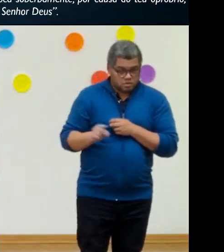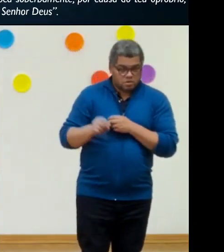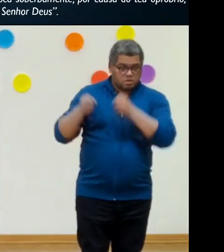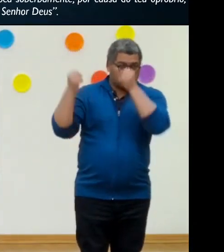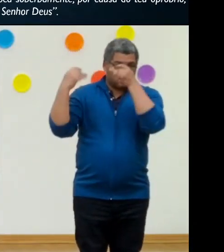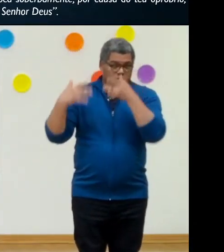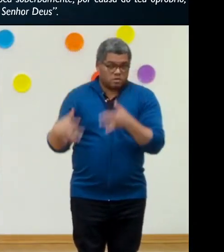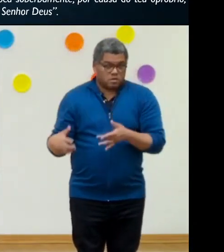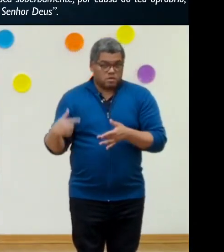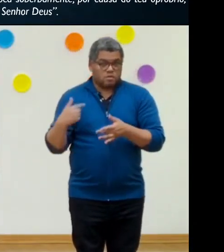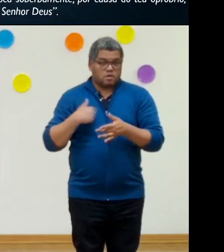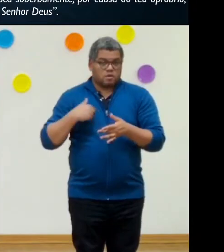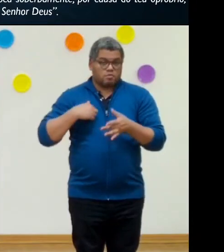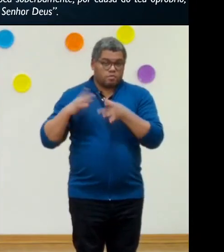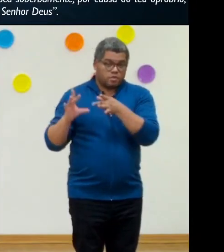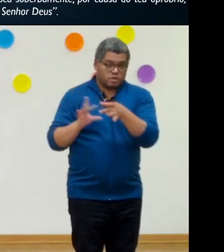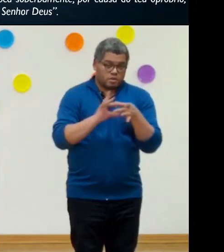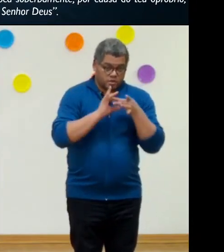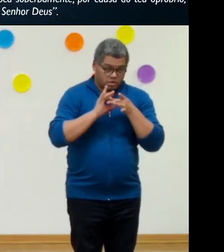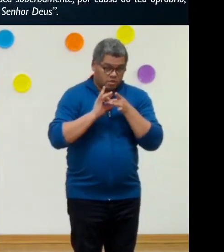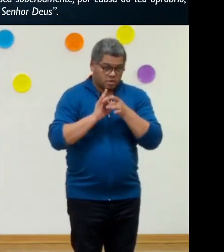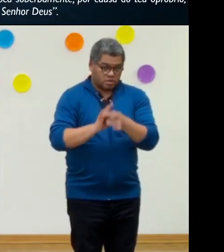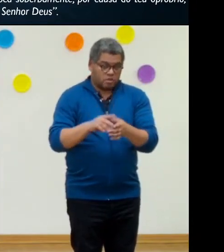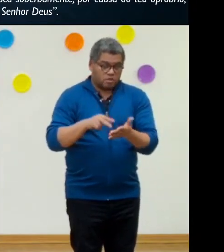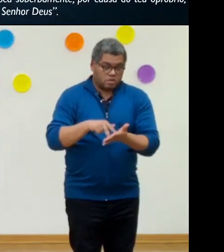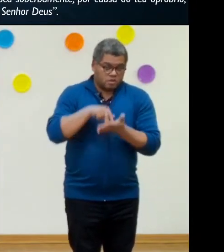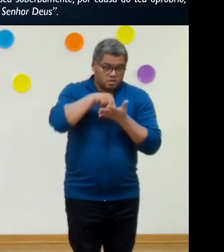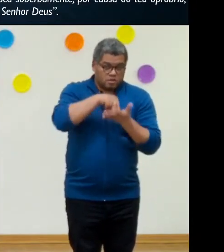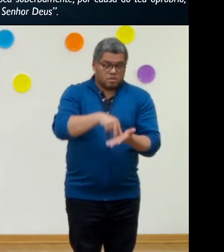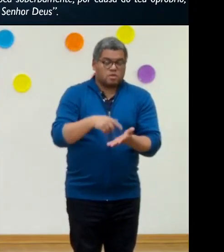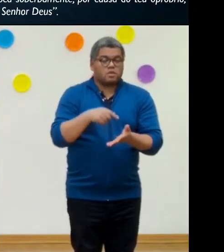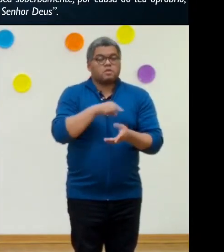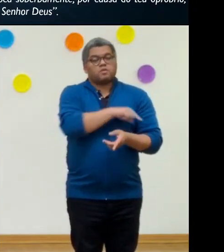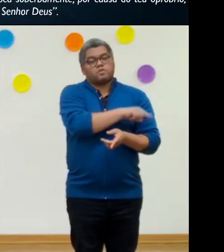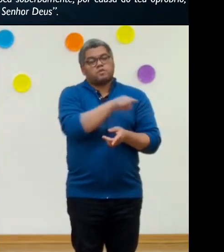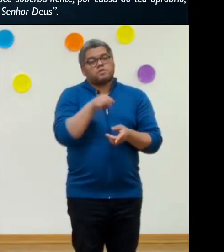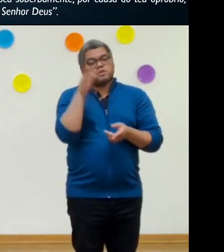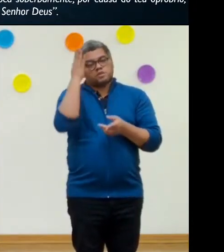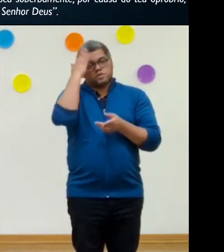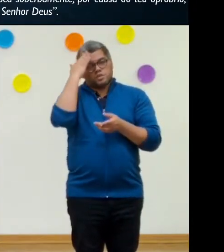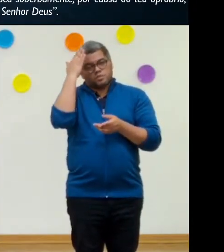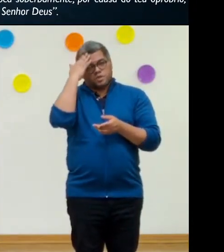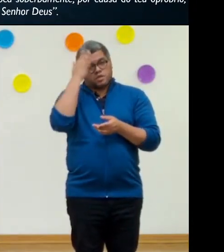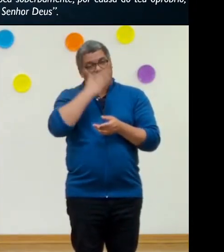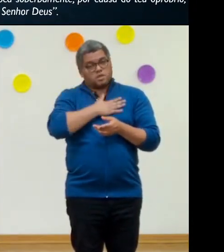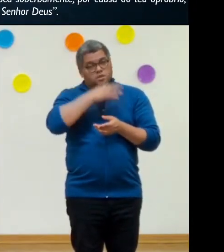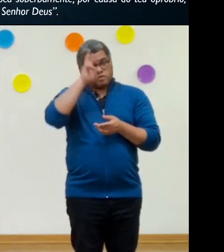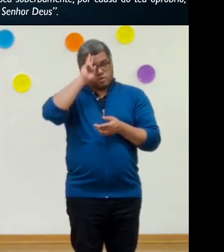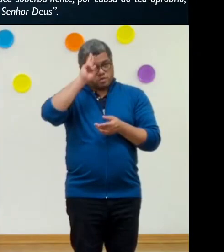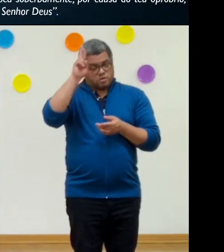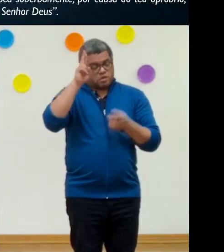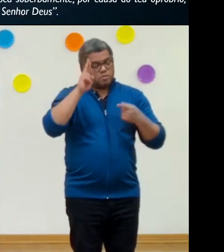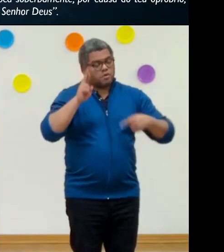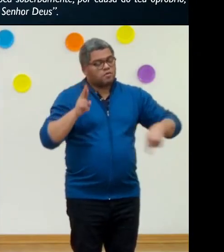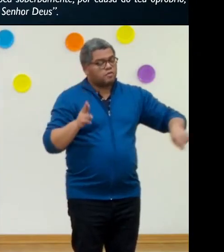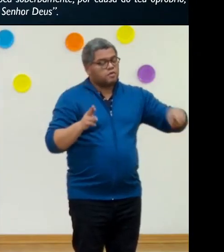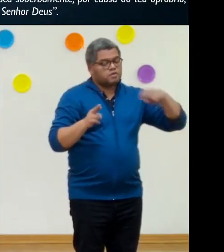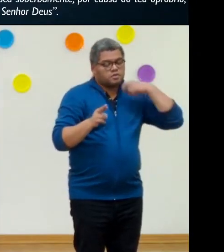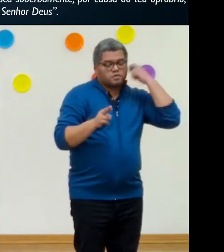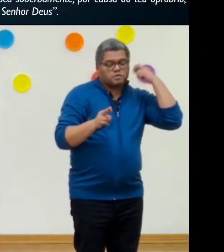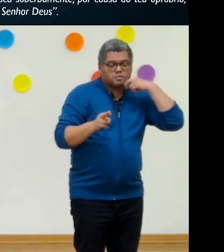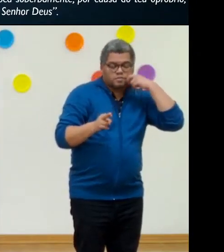aliança contigo e saberás que eu sou o Senhor, para que te lembres e te envergonhes, e nunca mais fale a sua